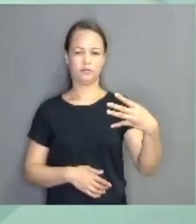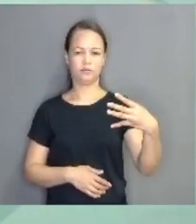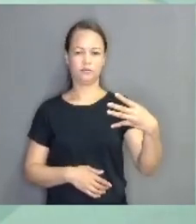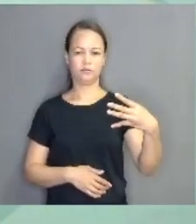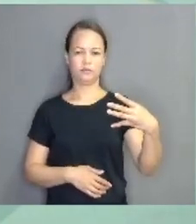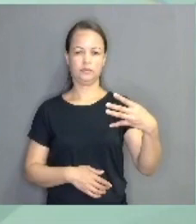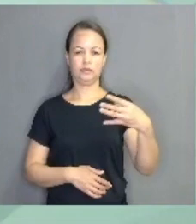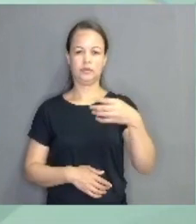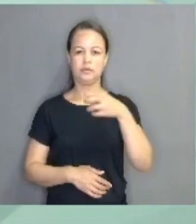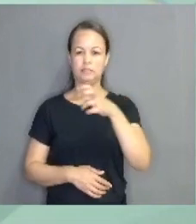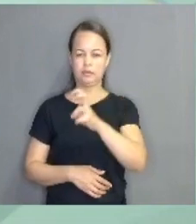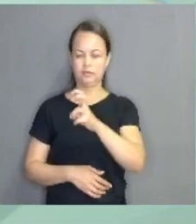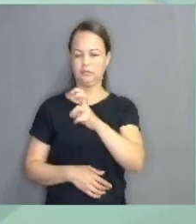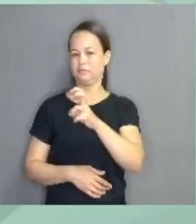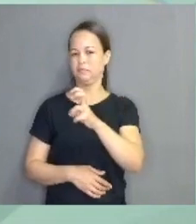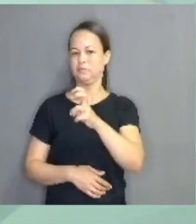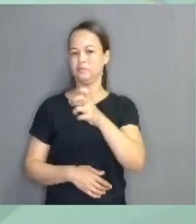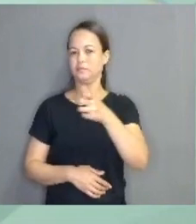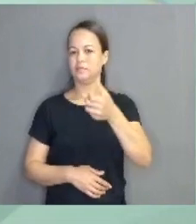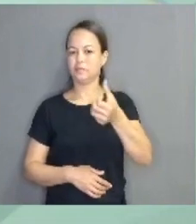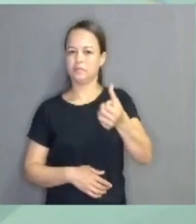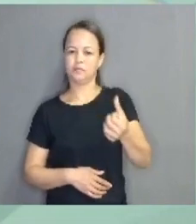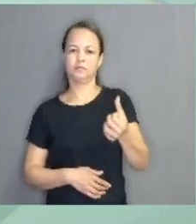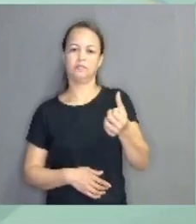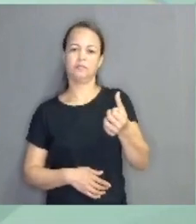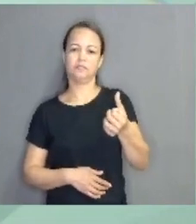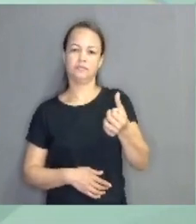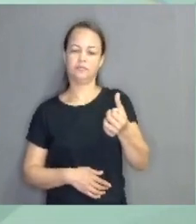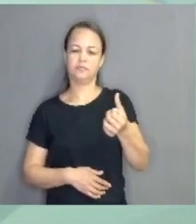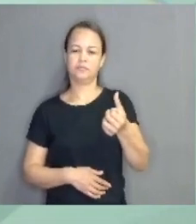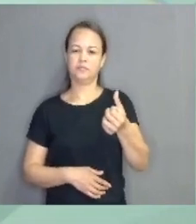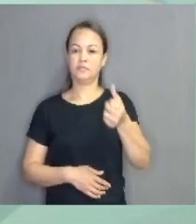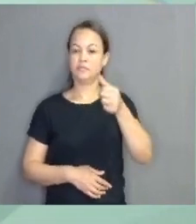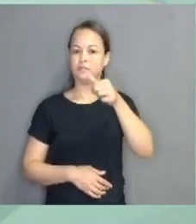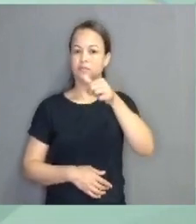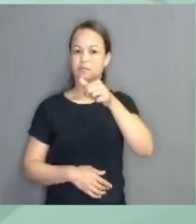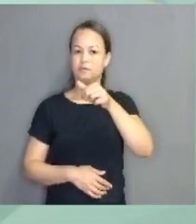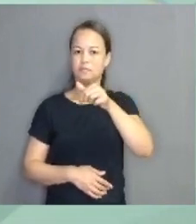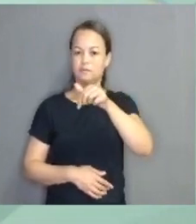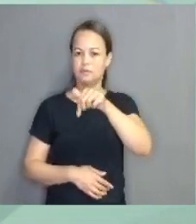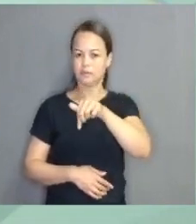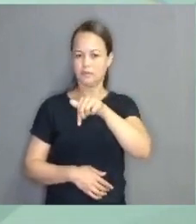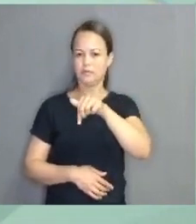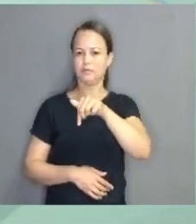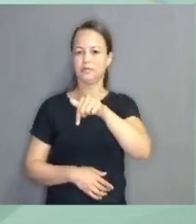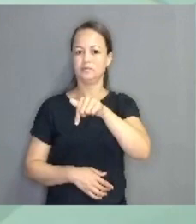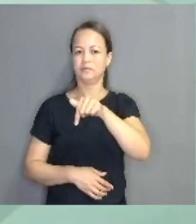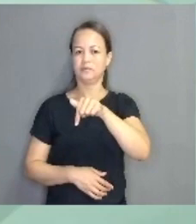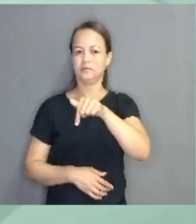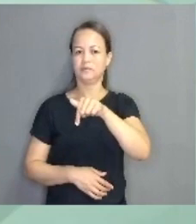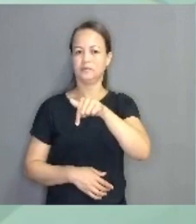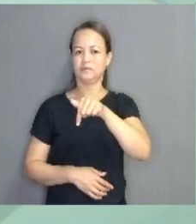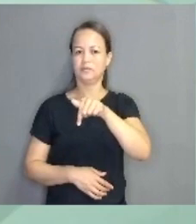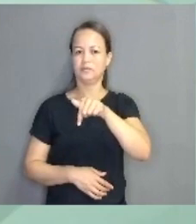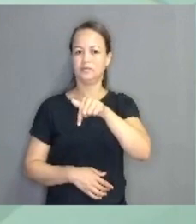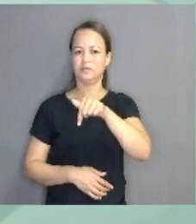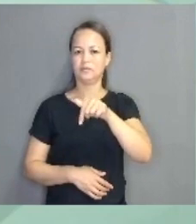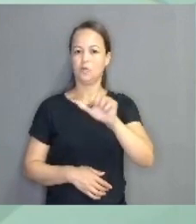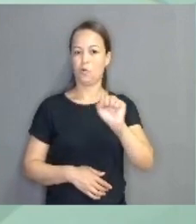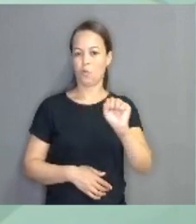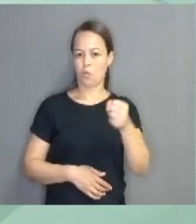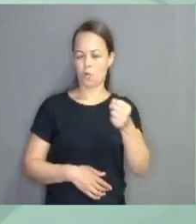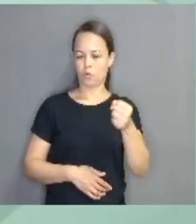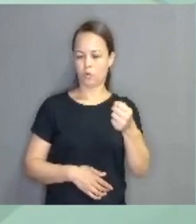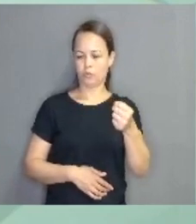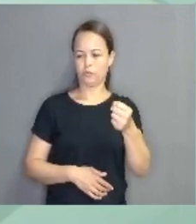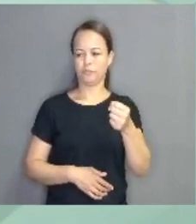4, número 5, número 6, número 7,